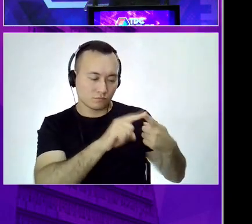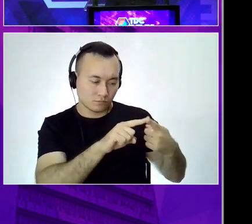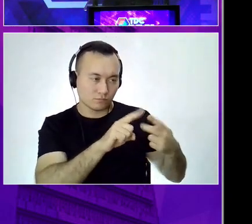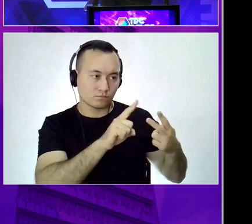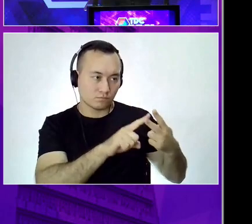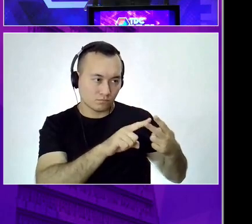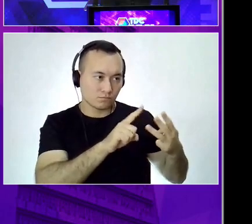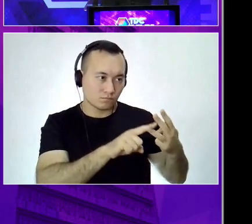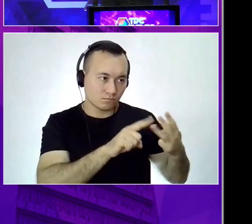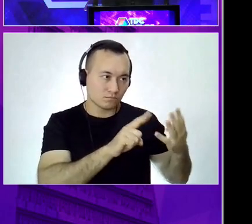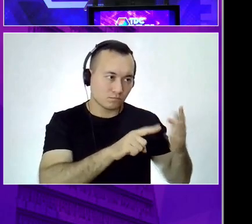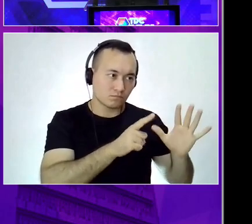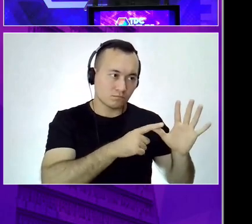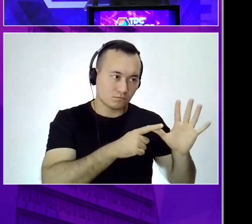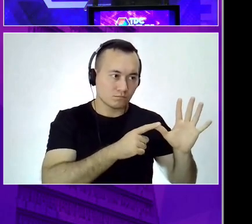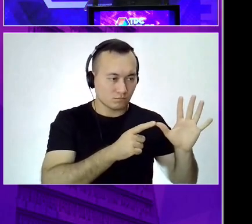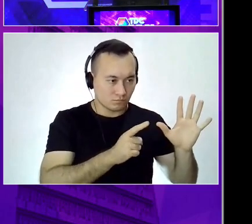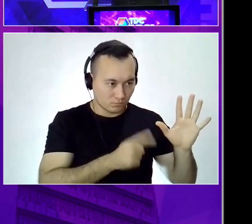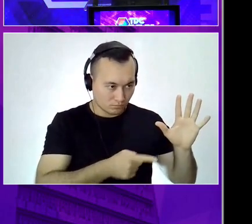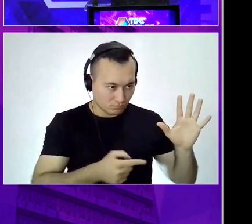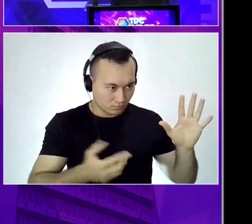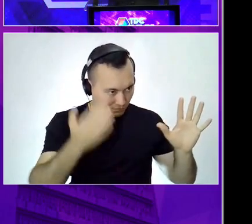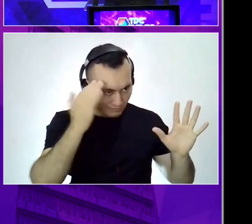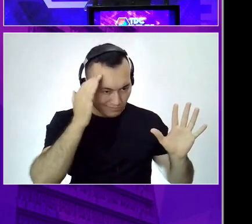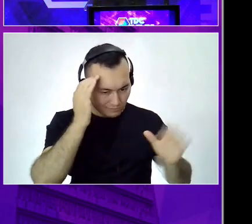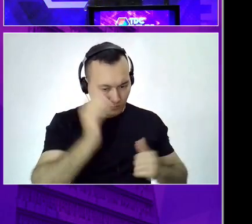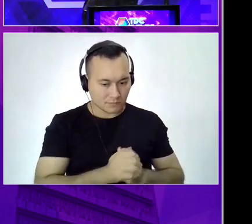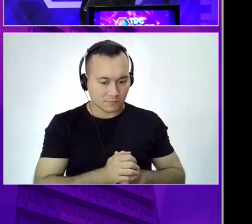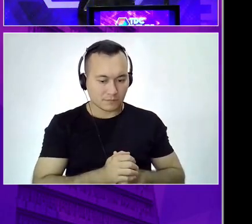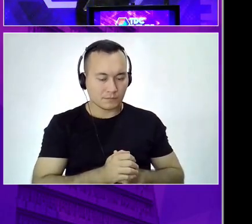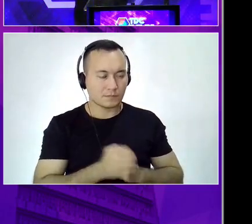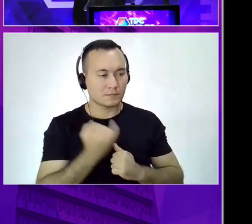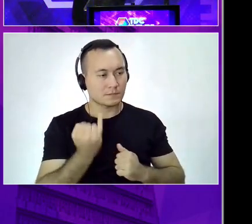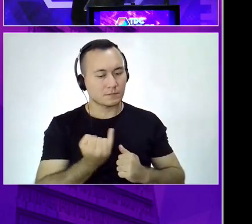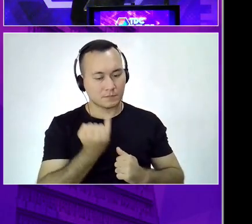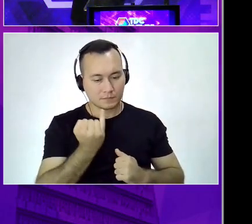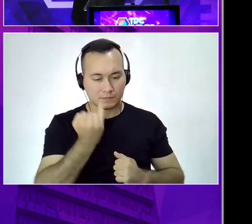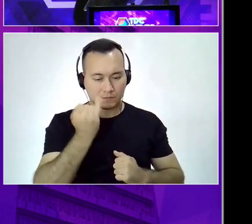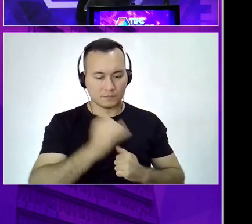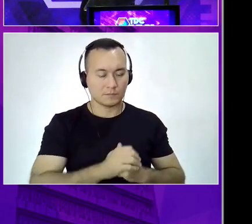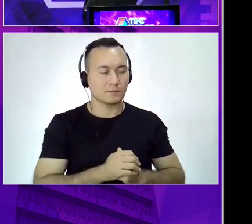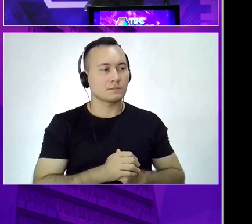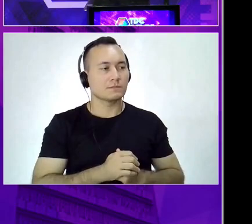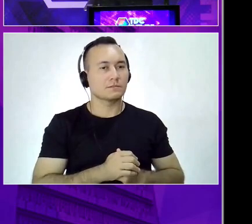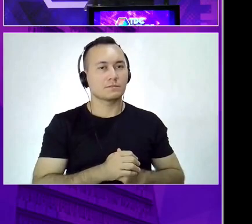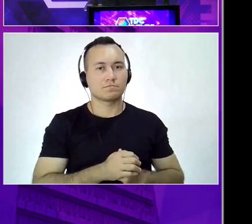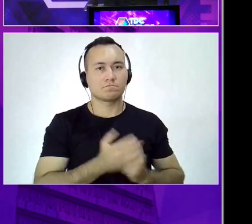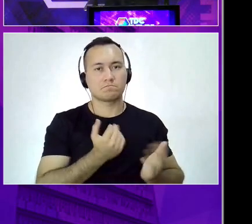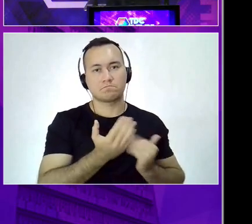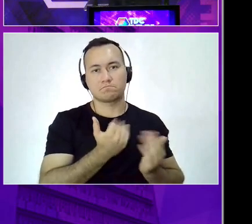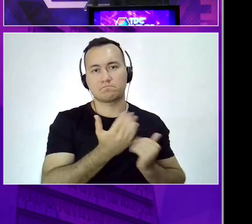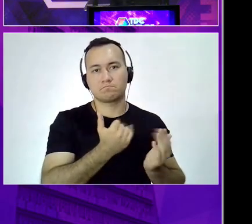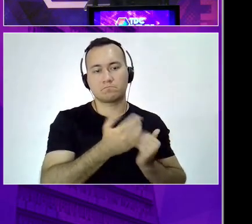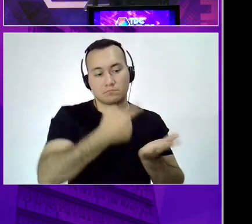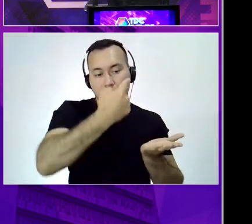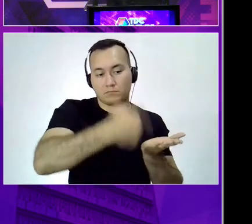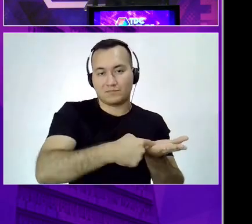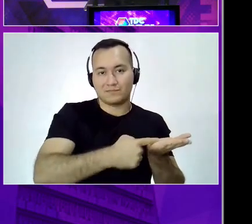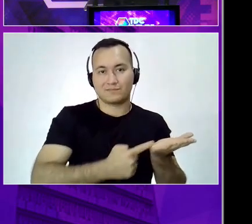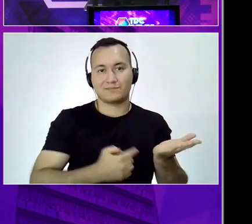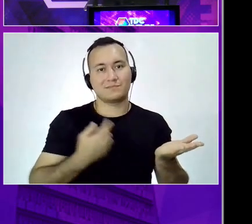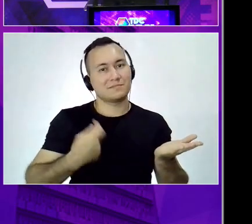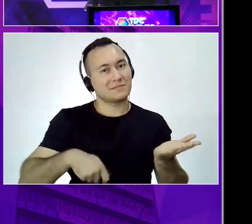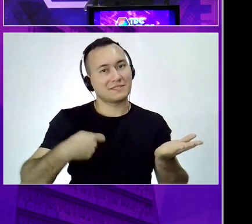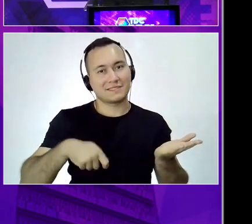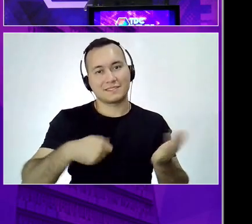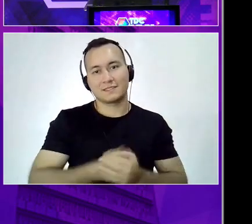cultura de feedback, né? De você tá dando feedback ali. E um terceiro passo é de você fazer reuniões também para meio que